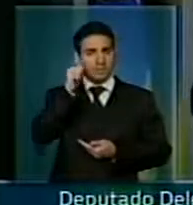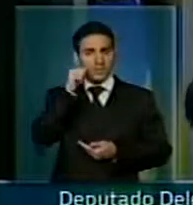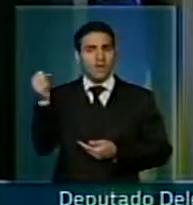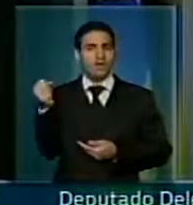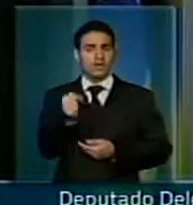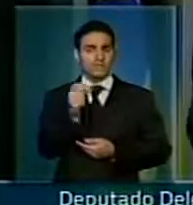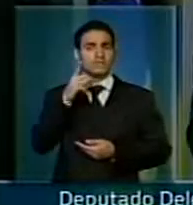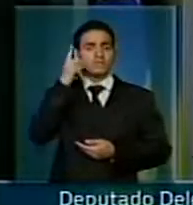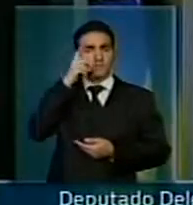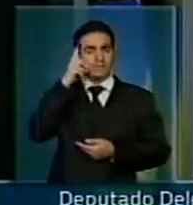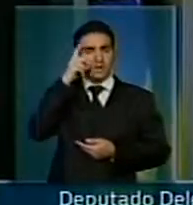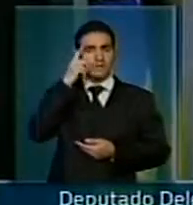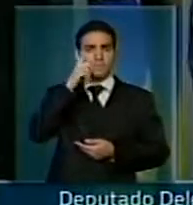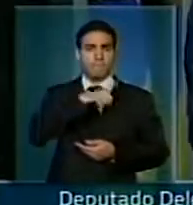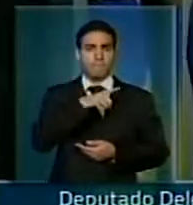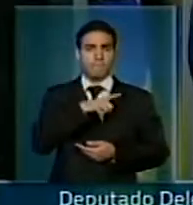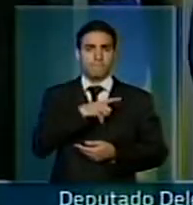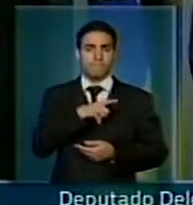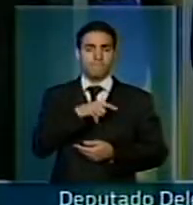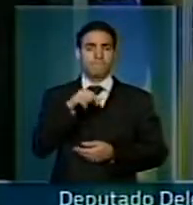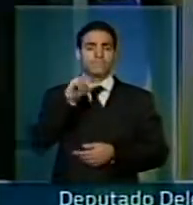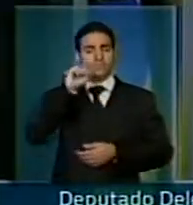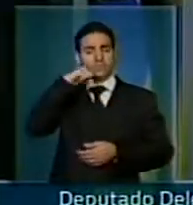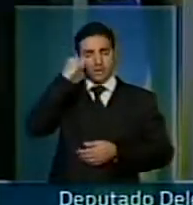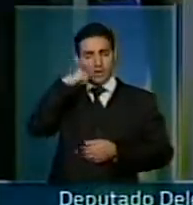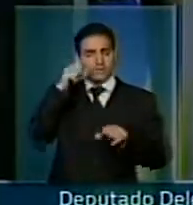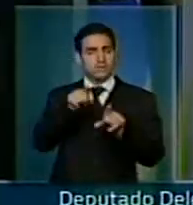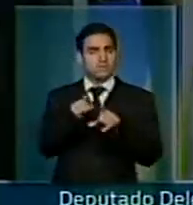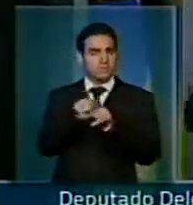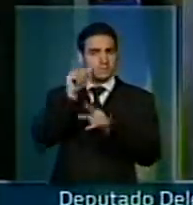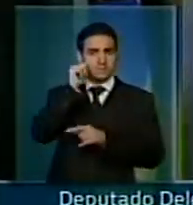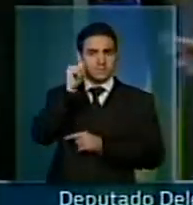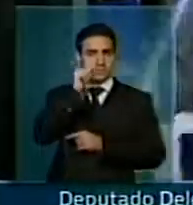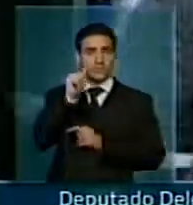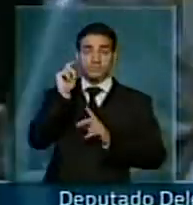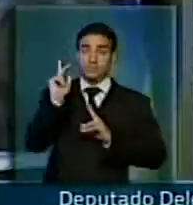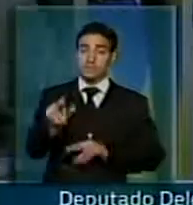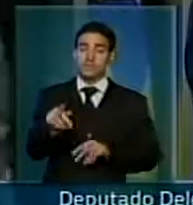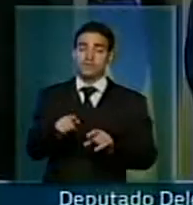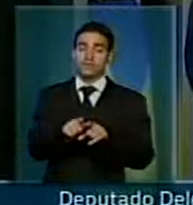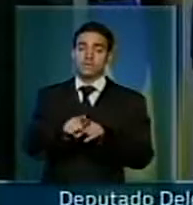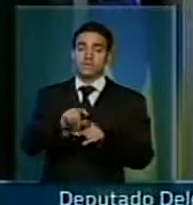mulheres deputados parlamentares no Senado Federal, assim, a exemplo,